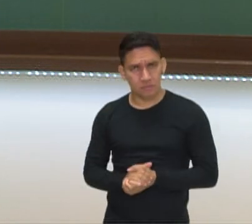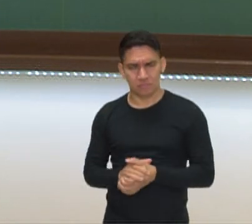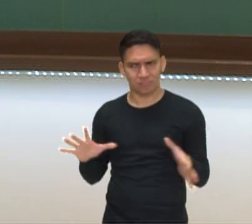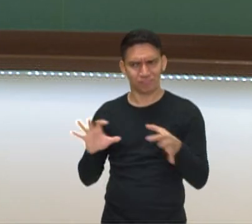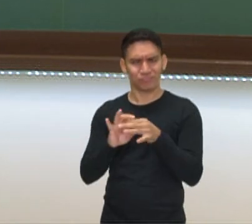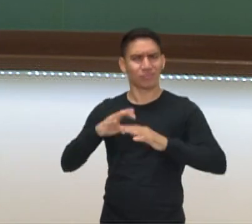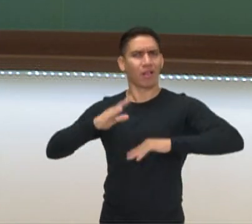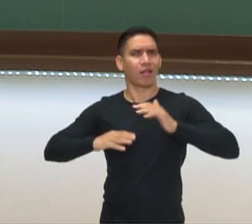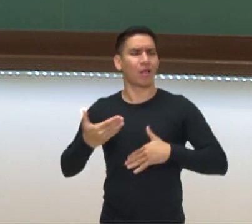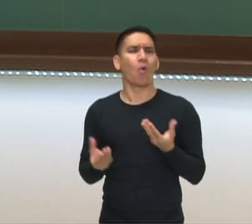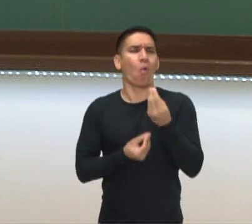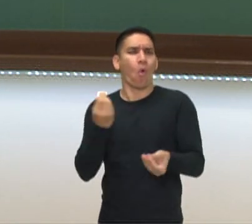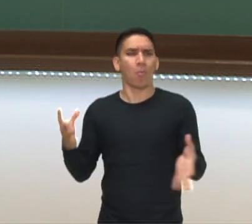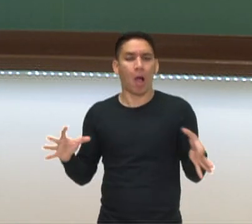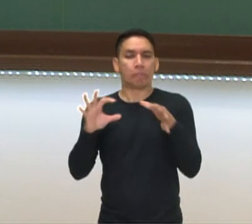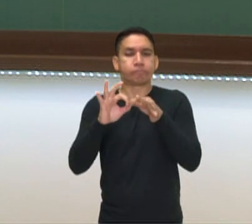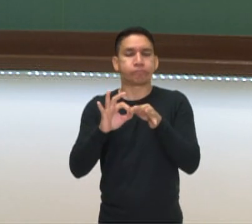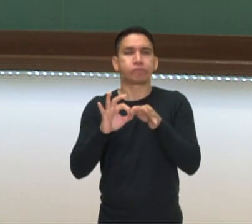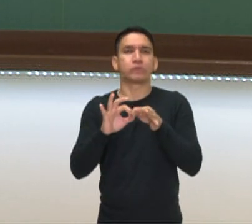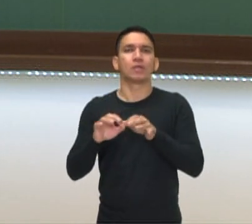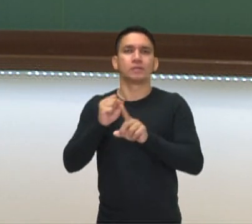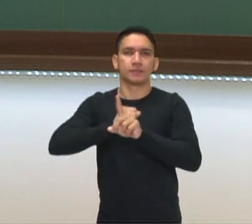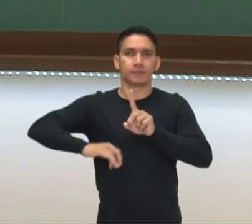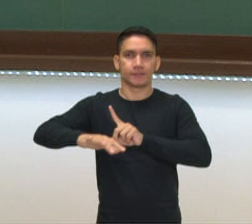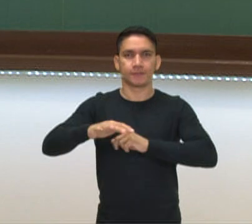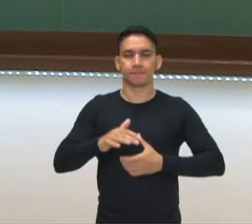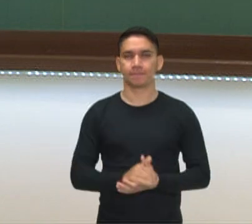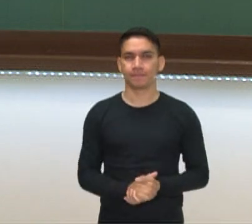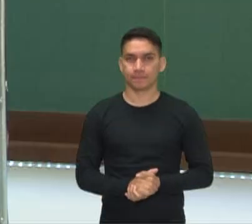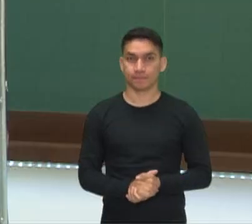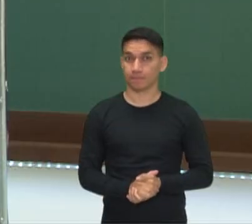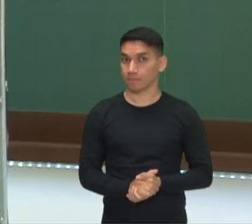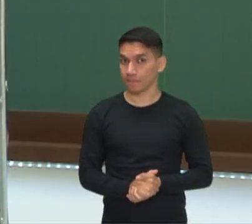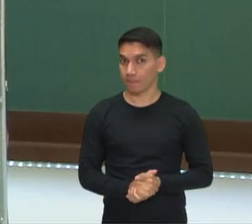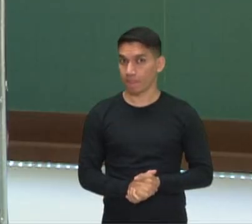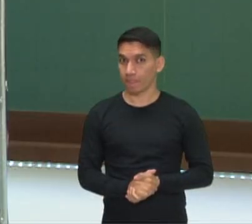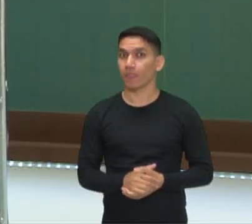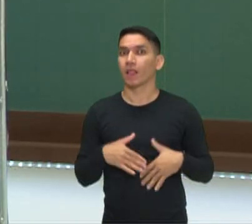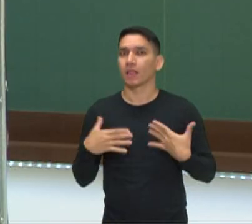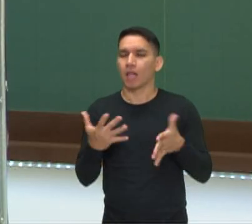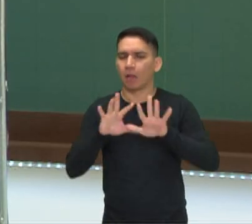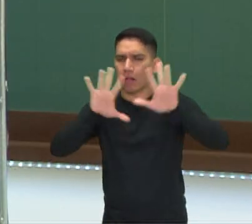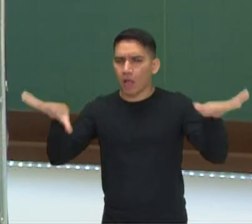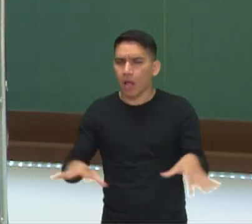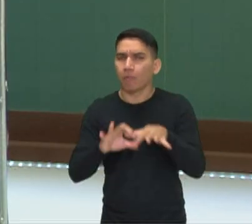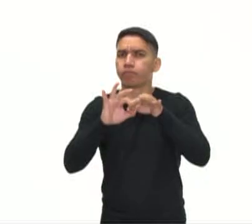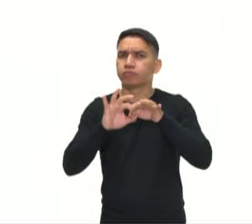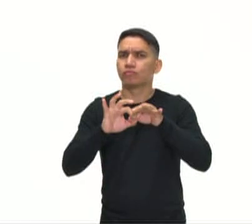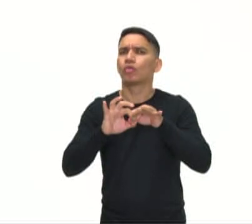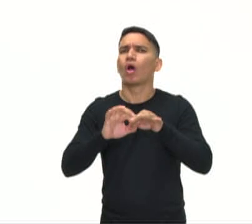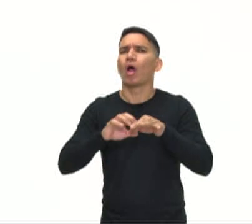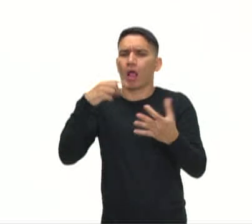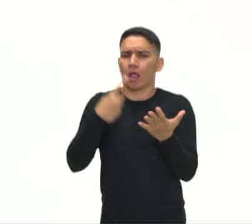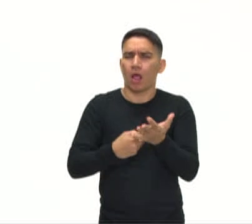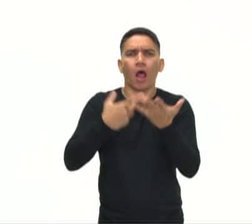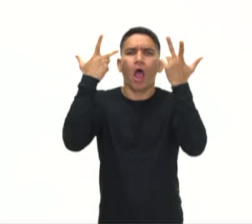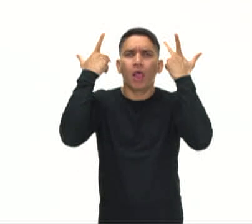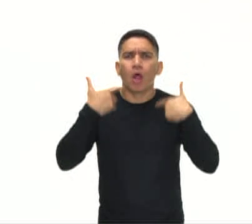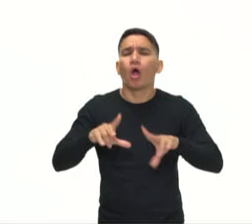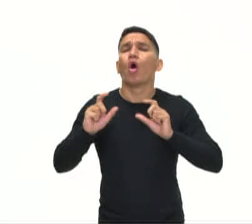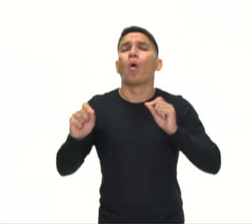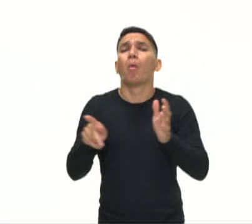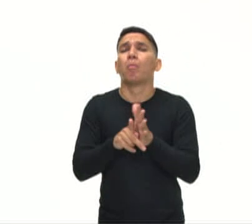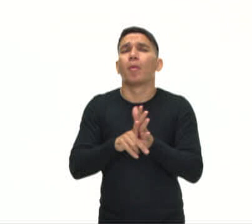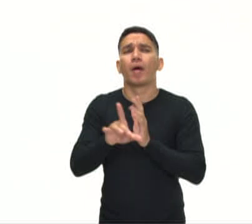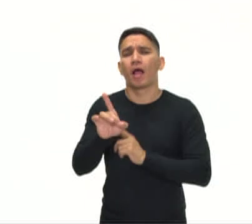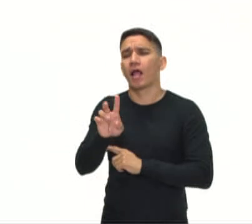vai chegar na coesão social. Solidariedade orgânica, então. Para o Durkheim, o